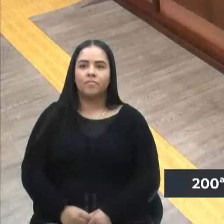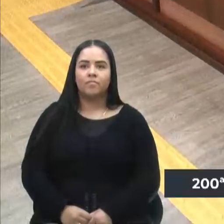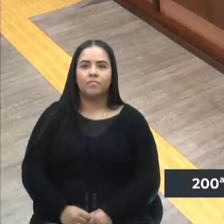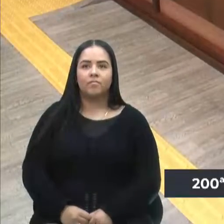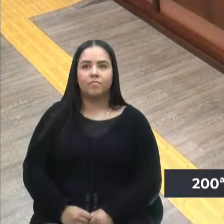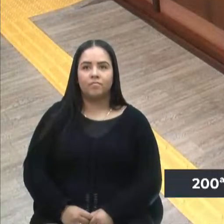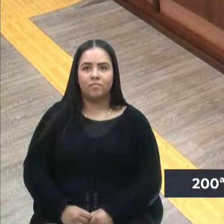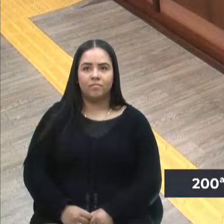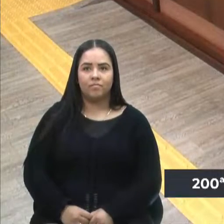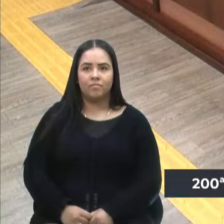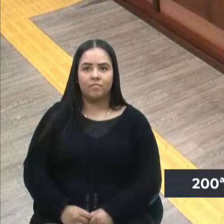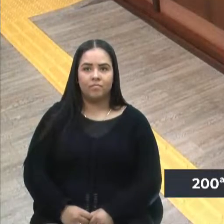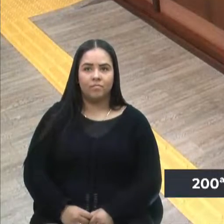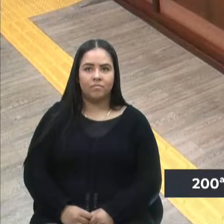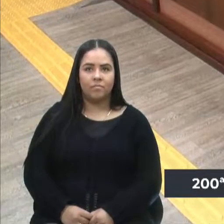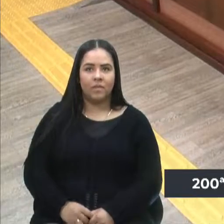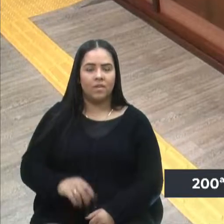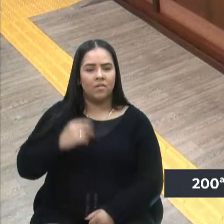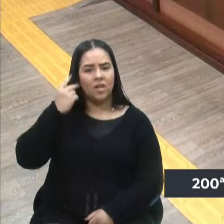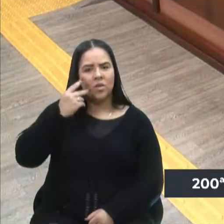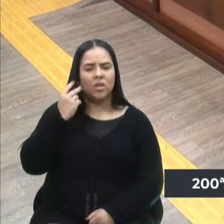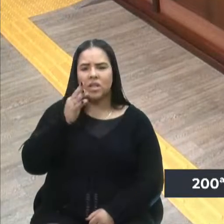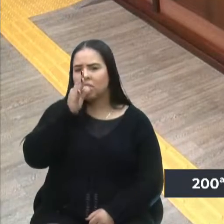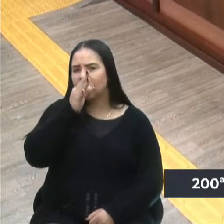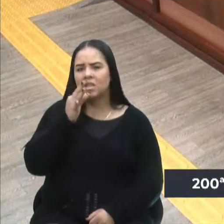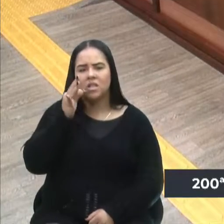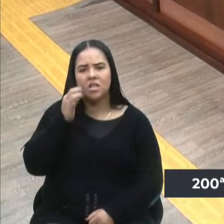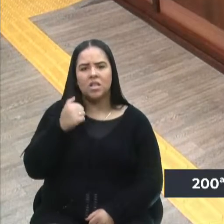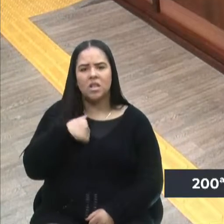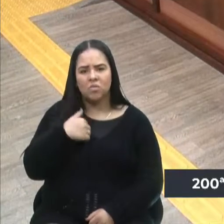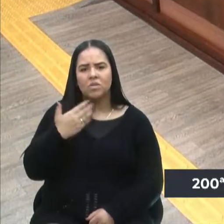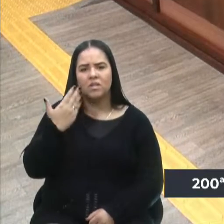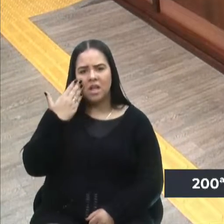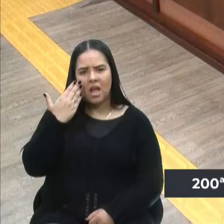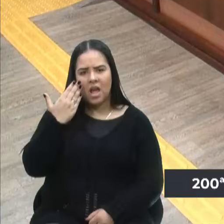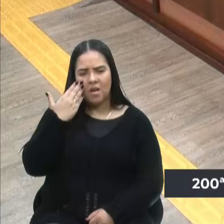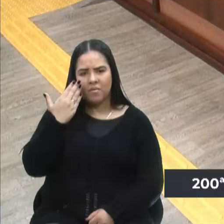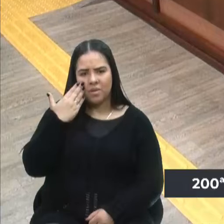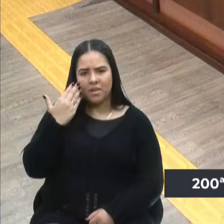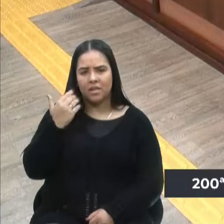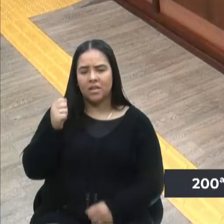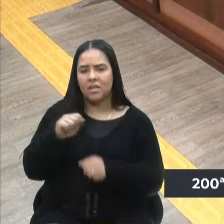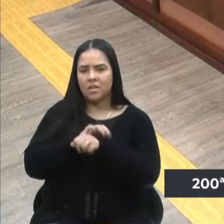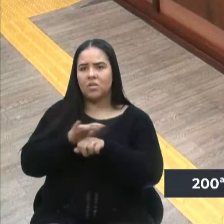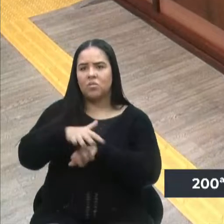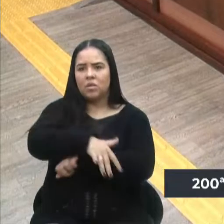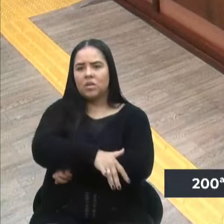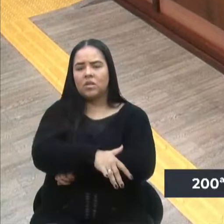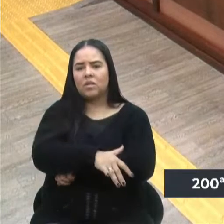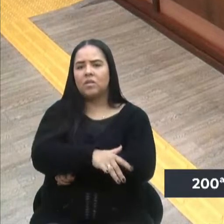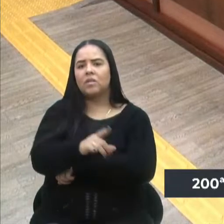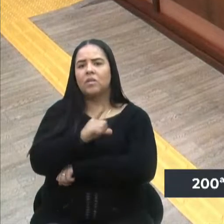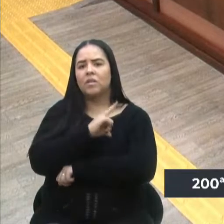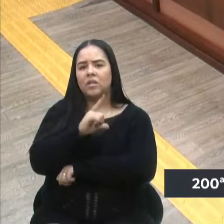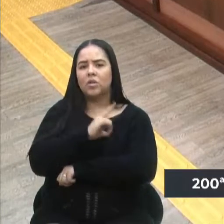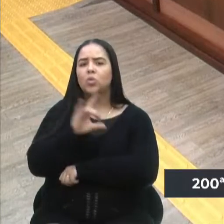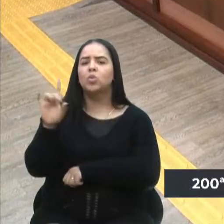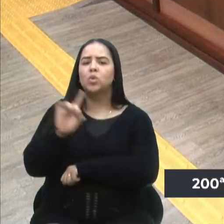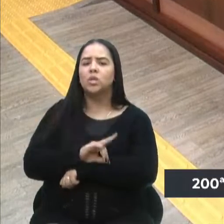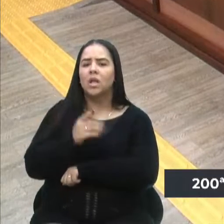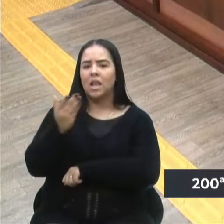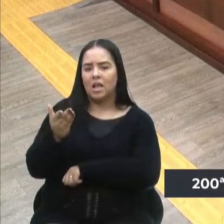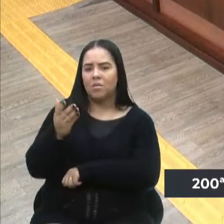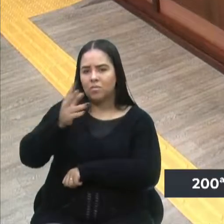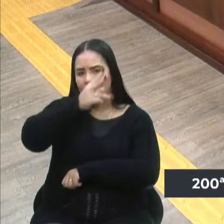Uma parte, vereadora Tatiana. Eu fiquei sabendo que Galópolis ia ser contemplada no dia que o